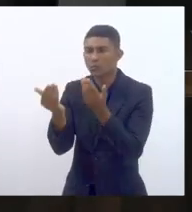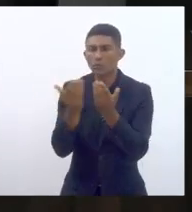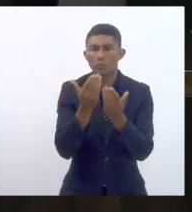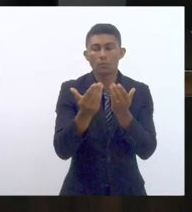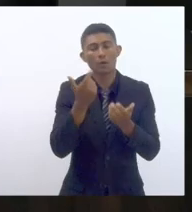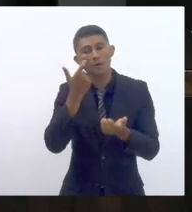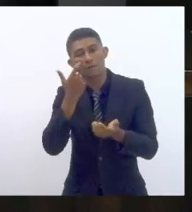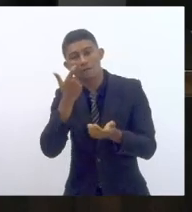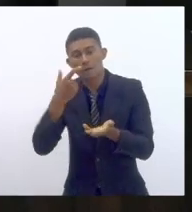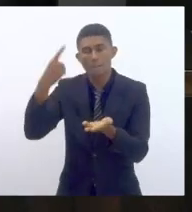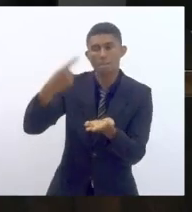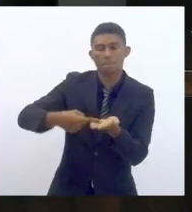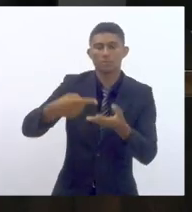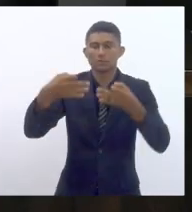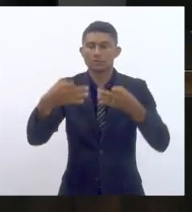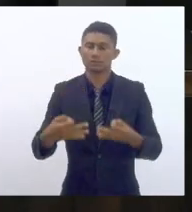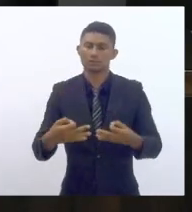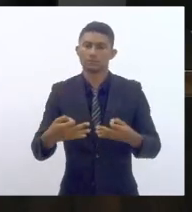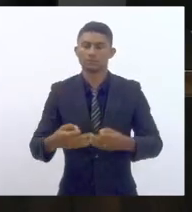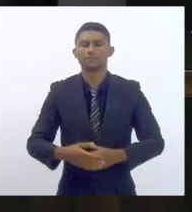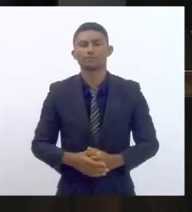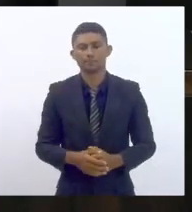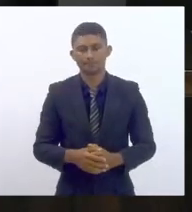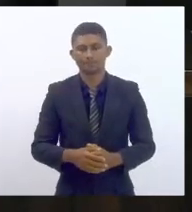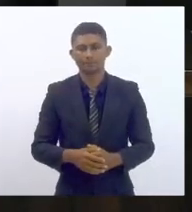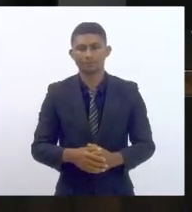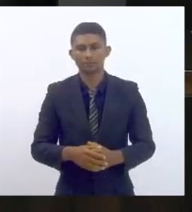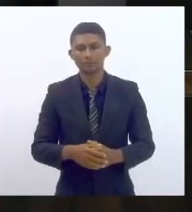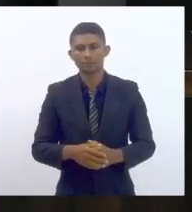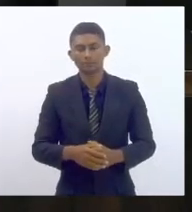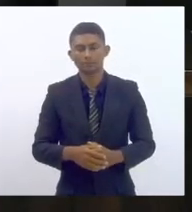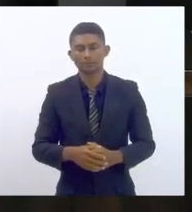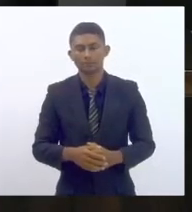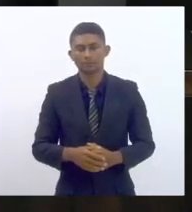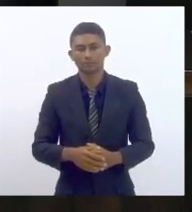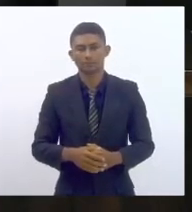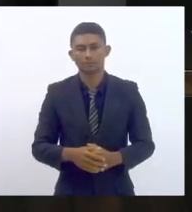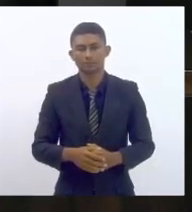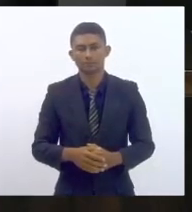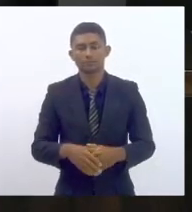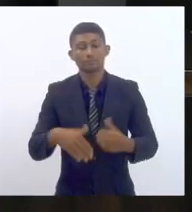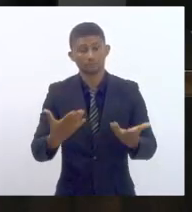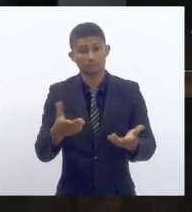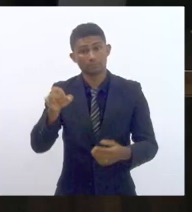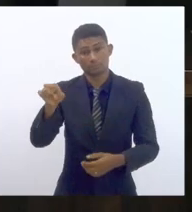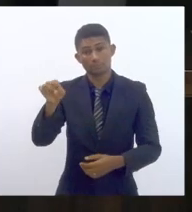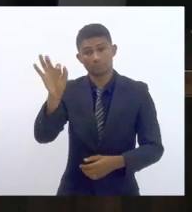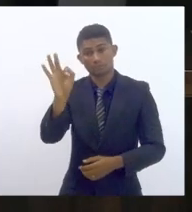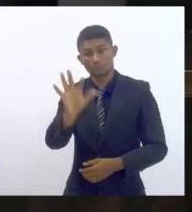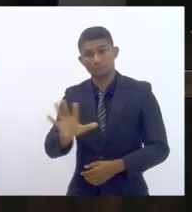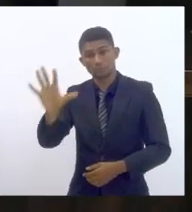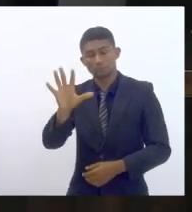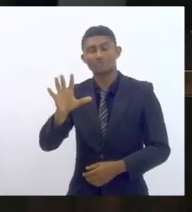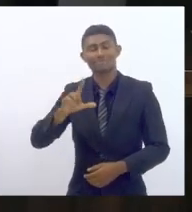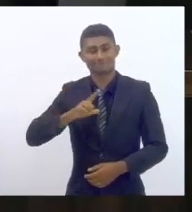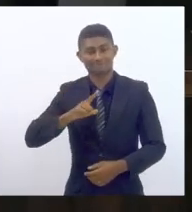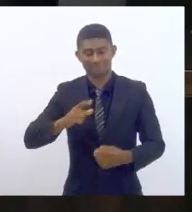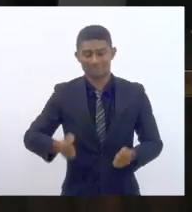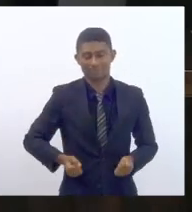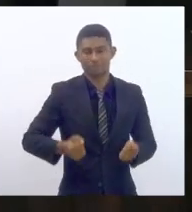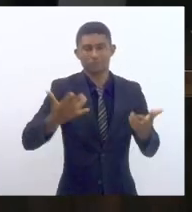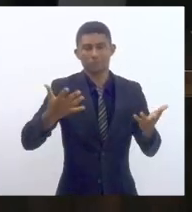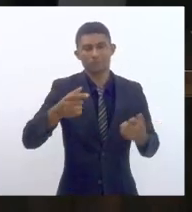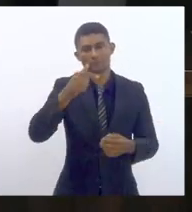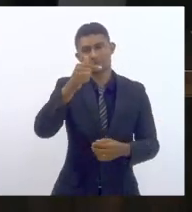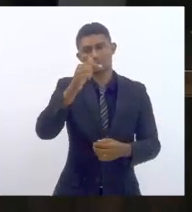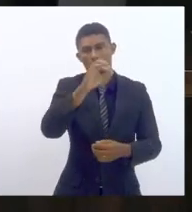bom termo. Primeiro momento era um... segundo Fazenda, era uma despesa de 700 milhões,